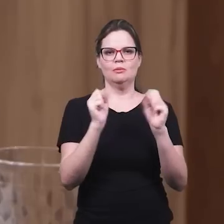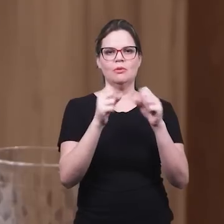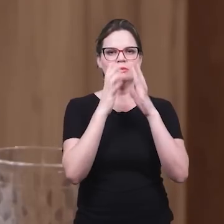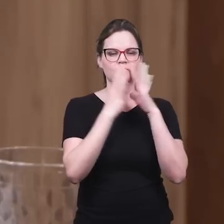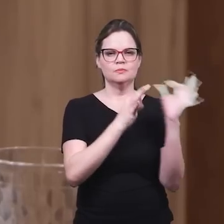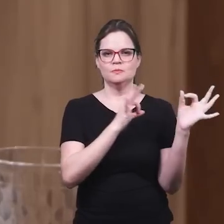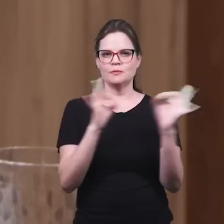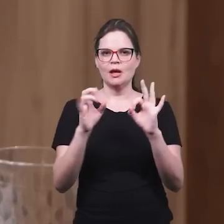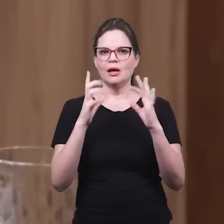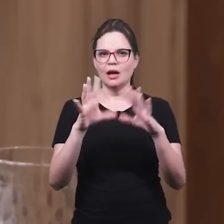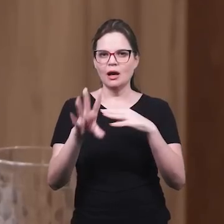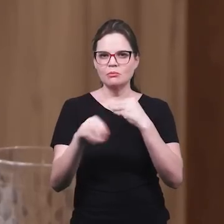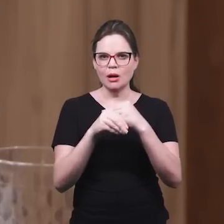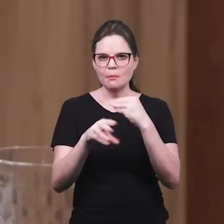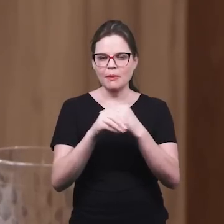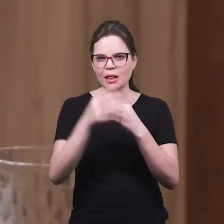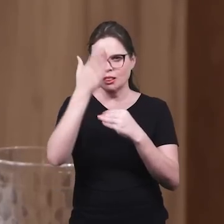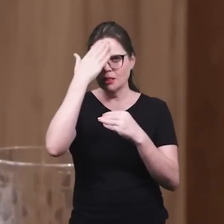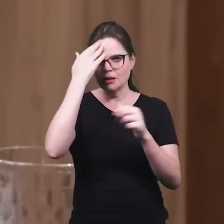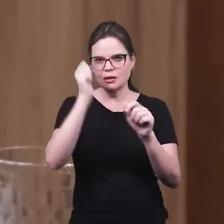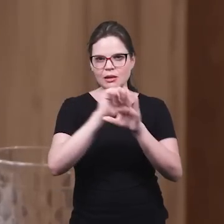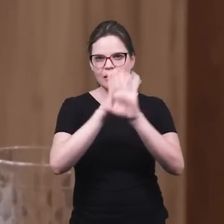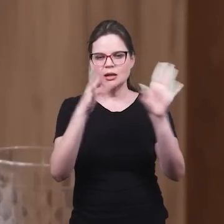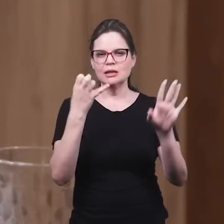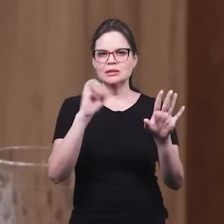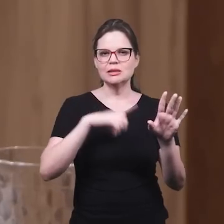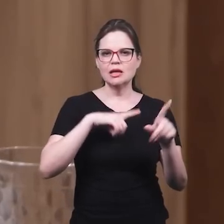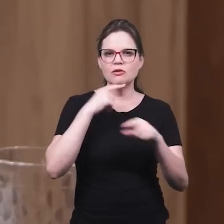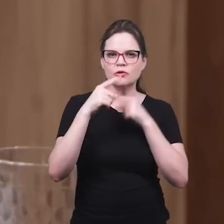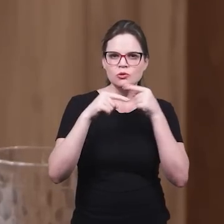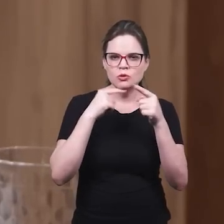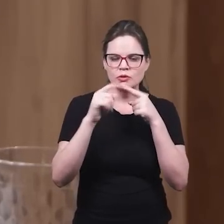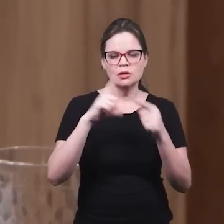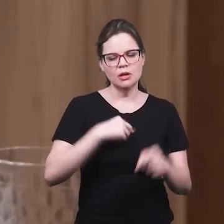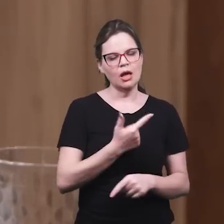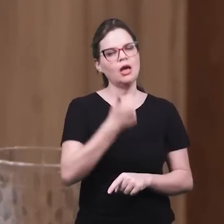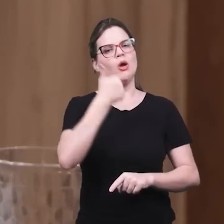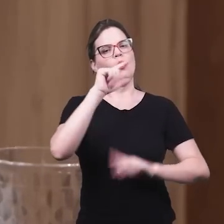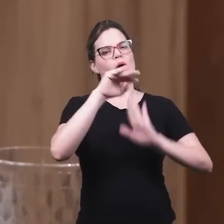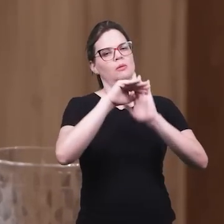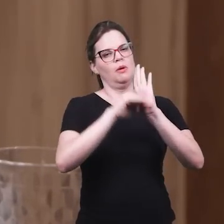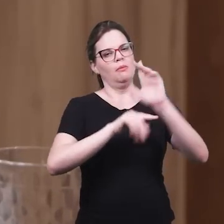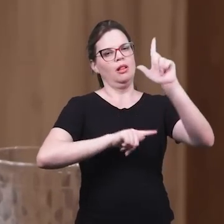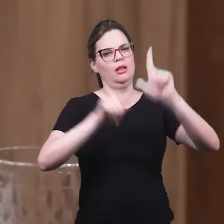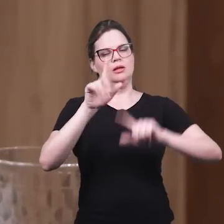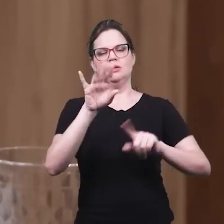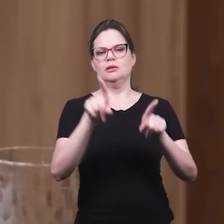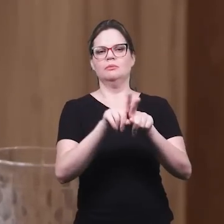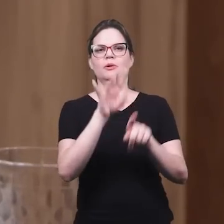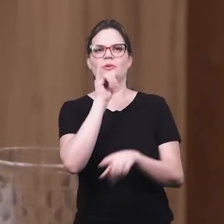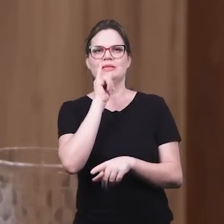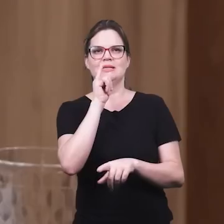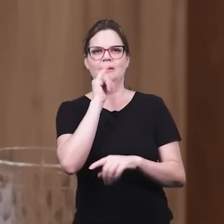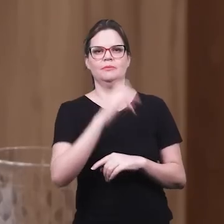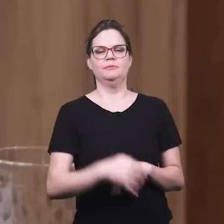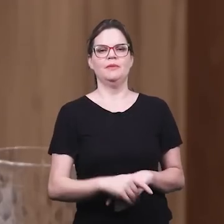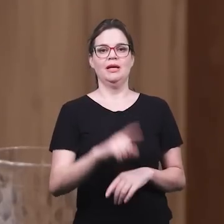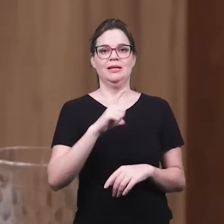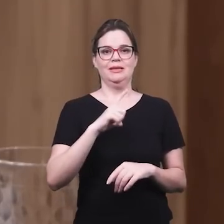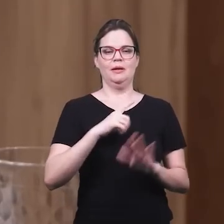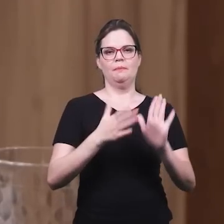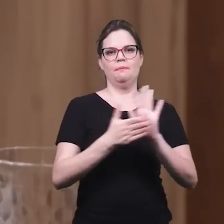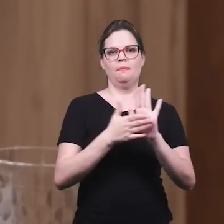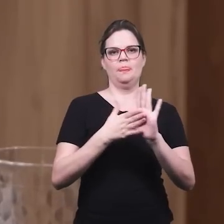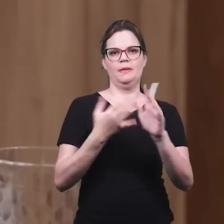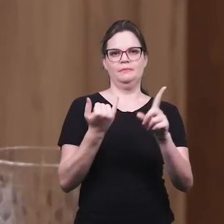algum complemento, se eventualmente hoje aqui alguma dúvida ficou, nós temos outras programações, como por exemplo, nós temos o plano profético